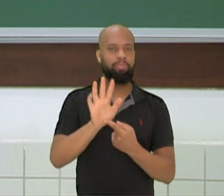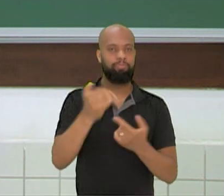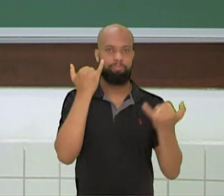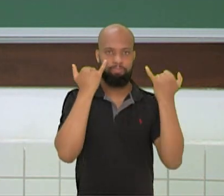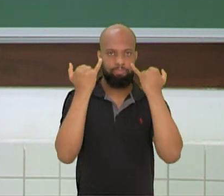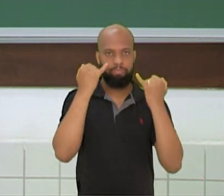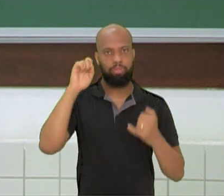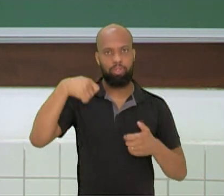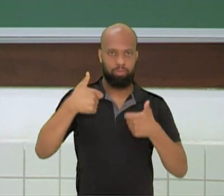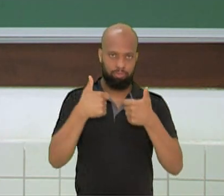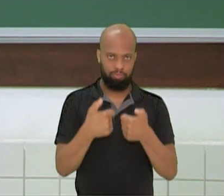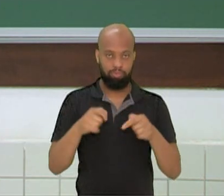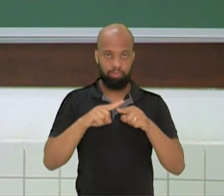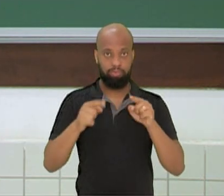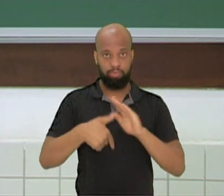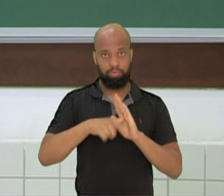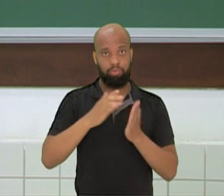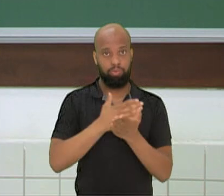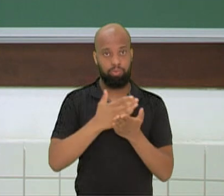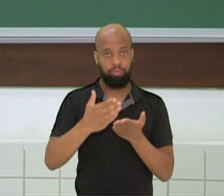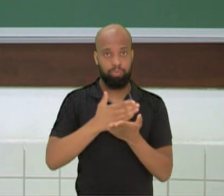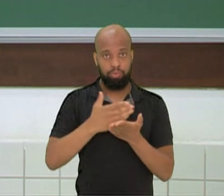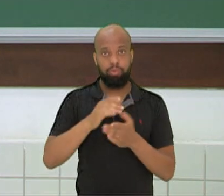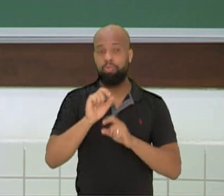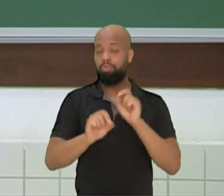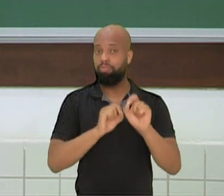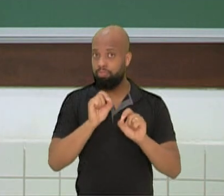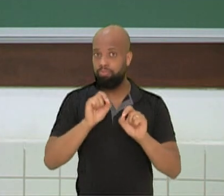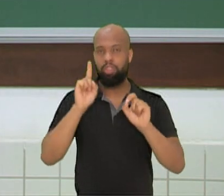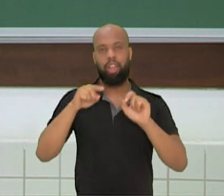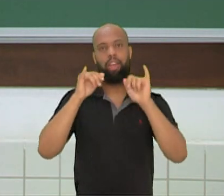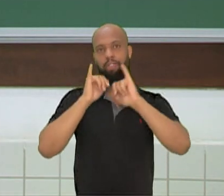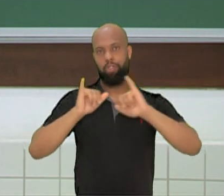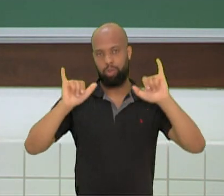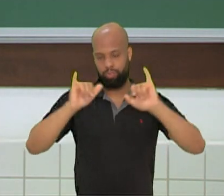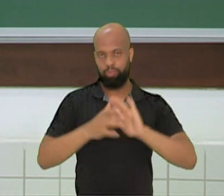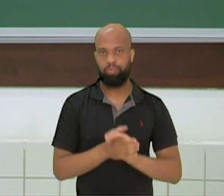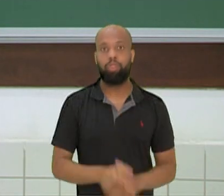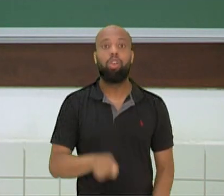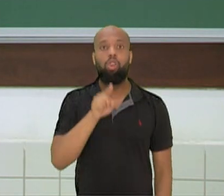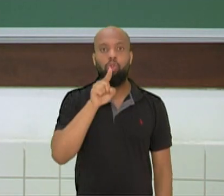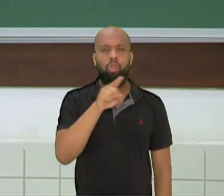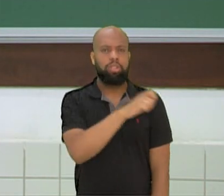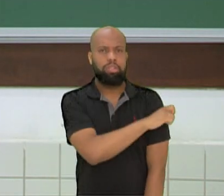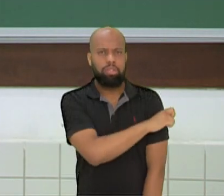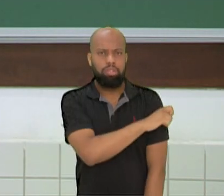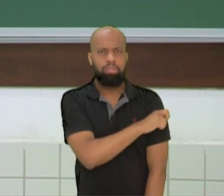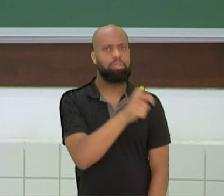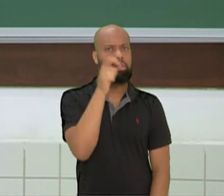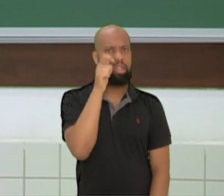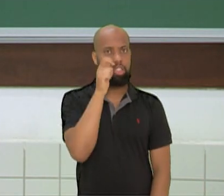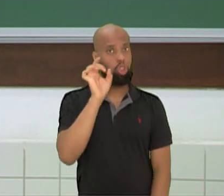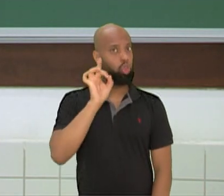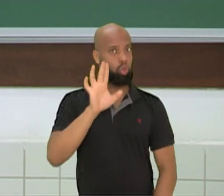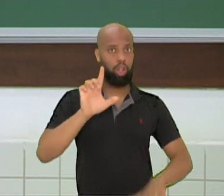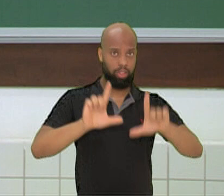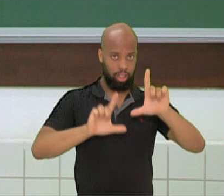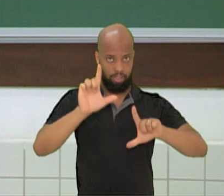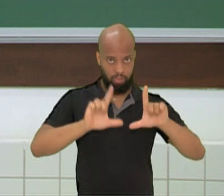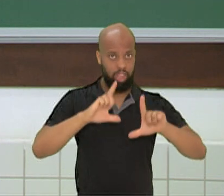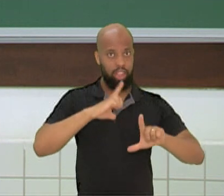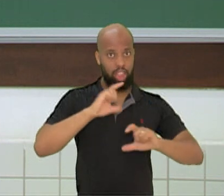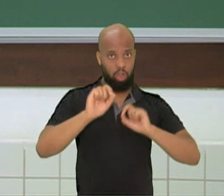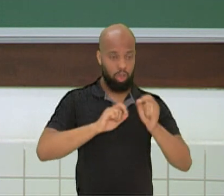física. Antes da gente começar a aula, mais um recadinho para vocês, me acompanhem na tela. Então aqui, ó, aos estudantes que estão assistindo as aulas pela televisão, entreguem as